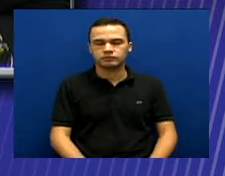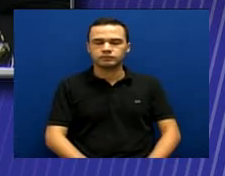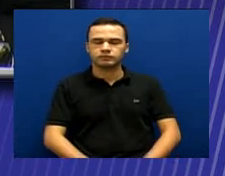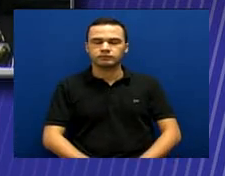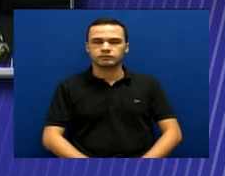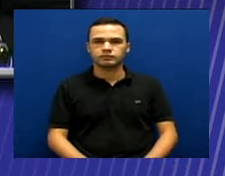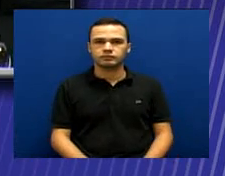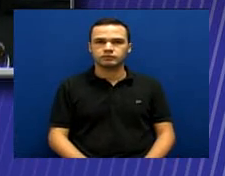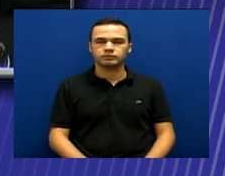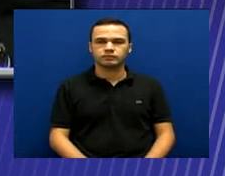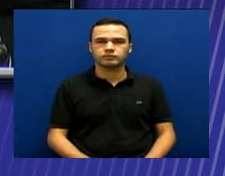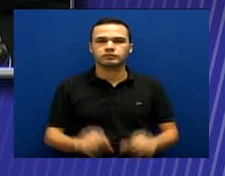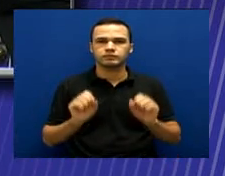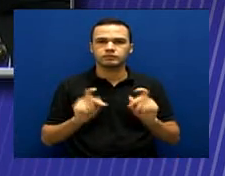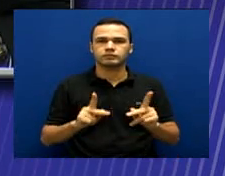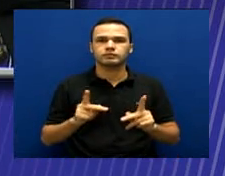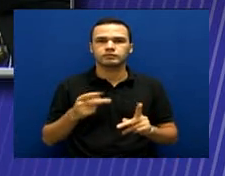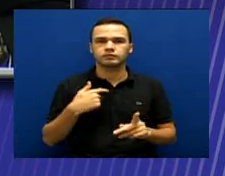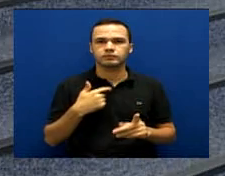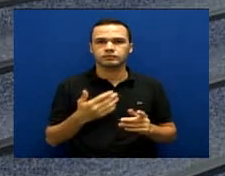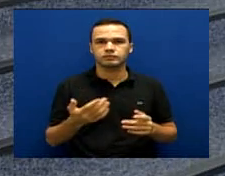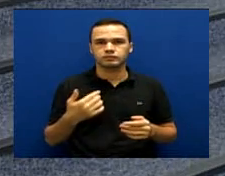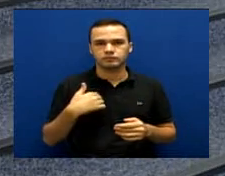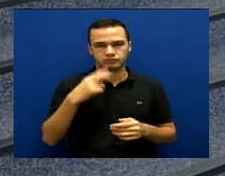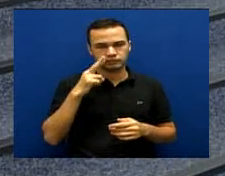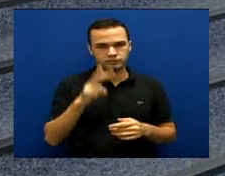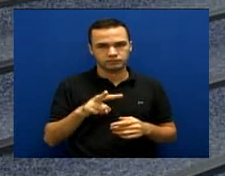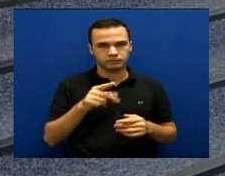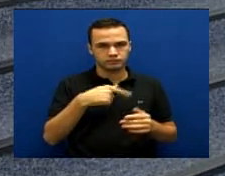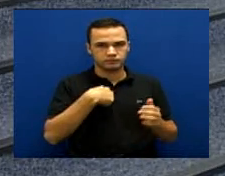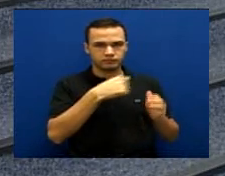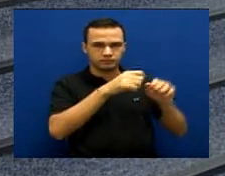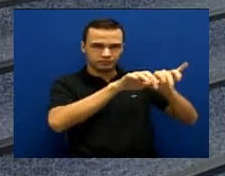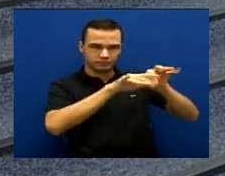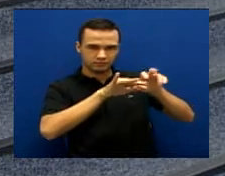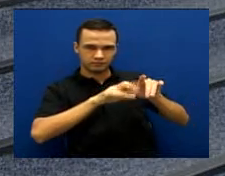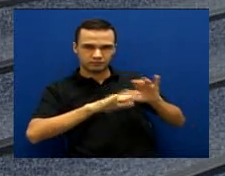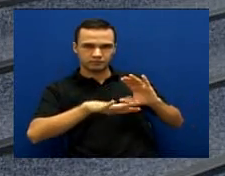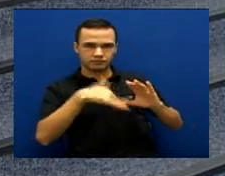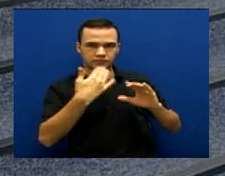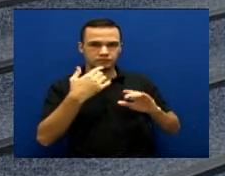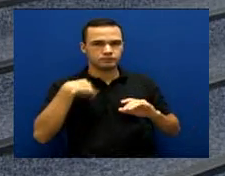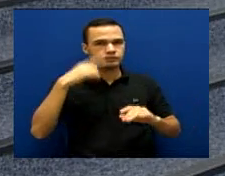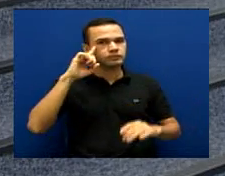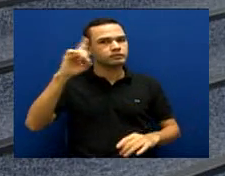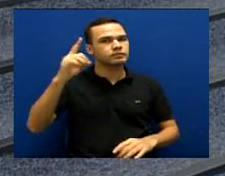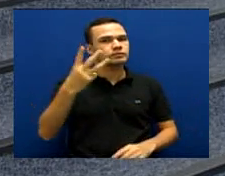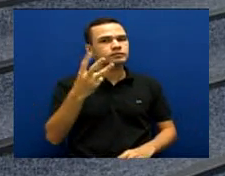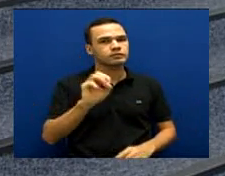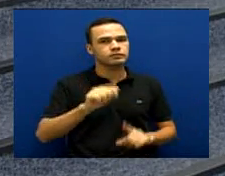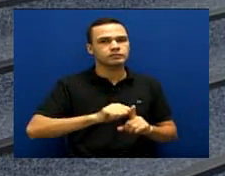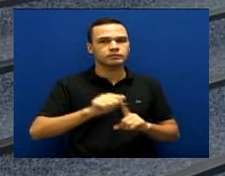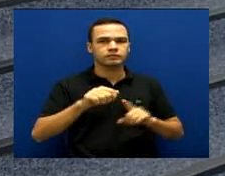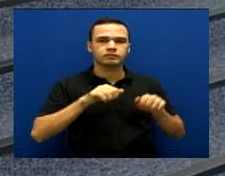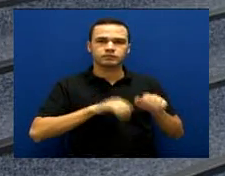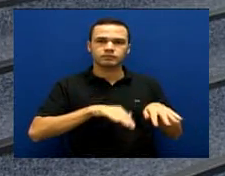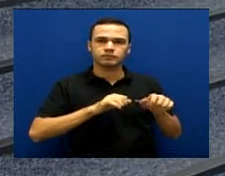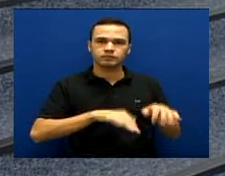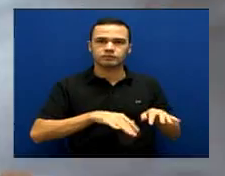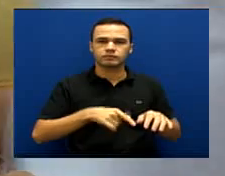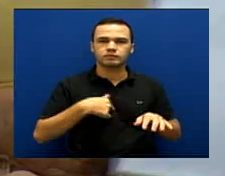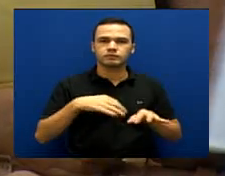o fábio eu pego o relatório que a prefeitura encaminhou em 30 de setembro para a elaboração